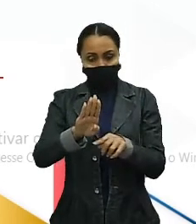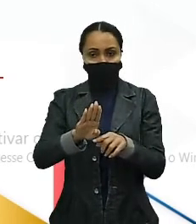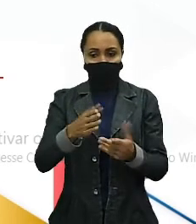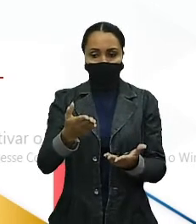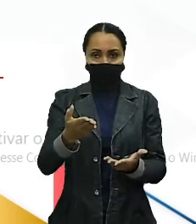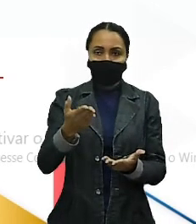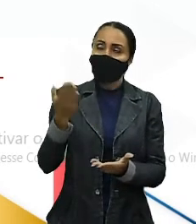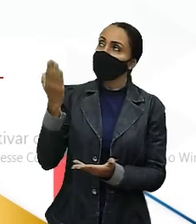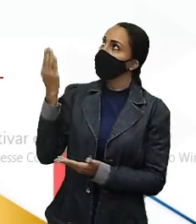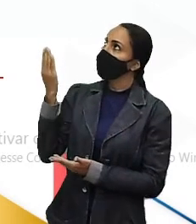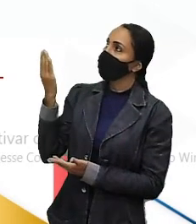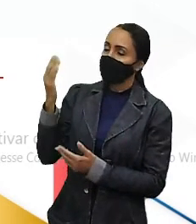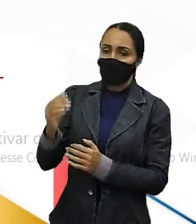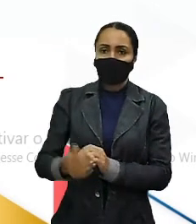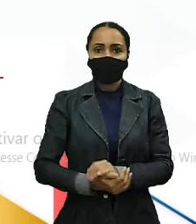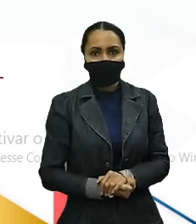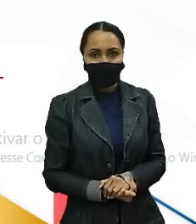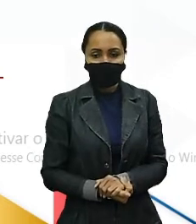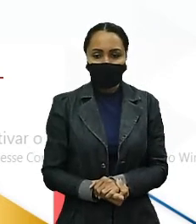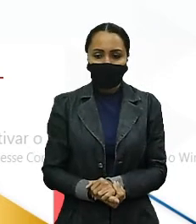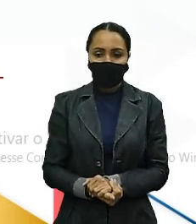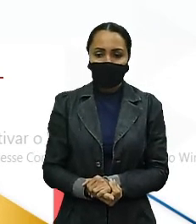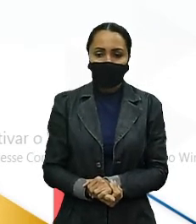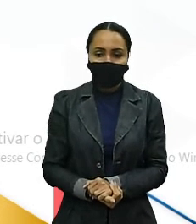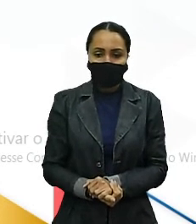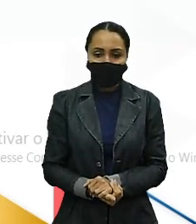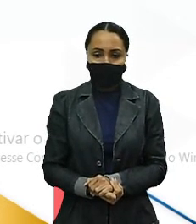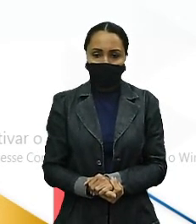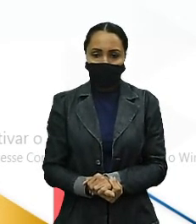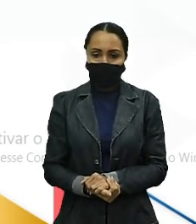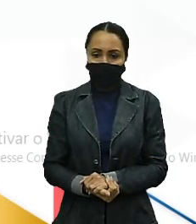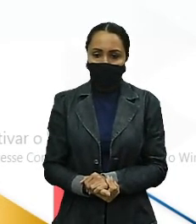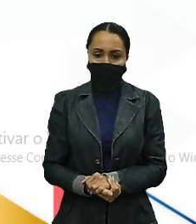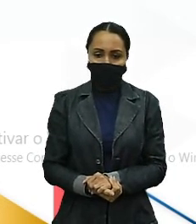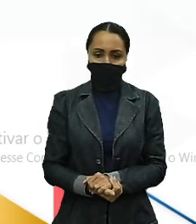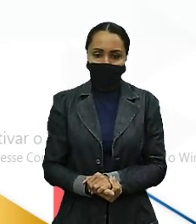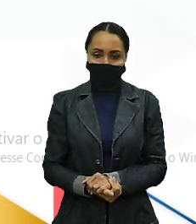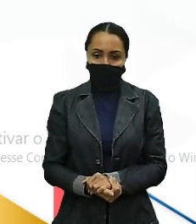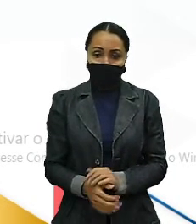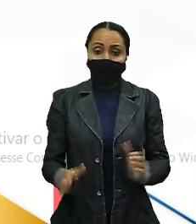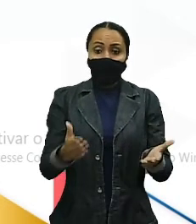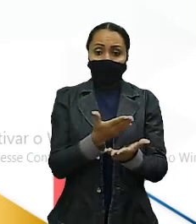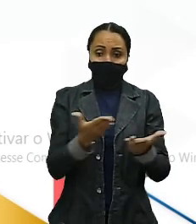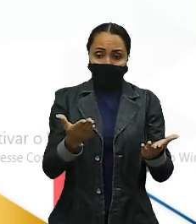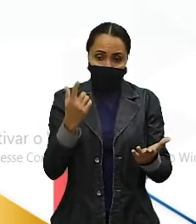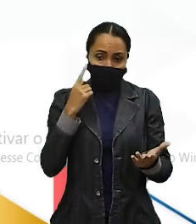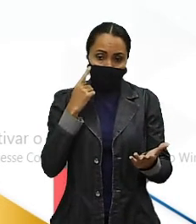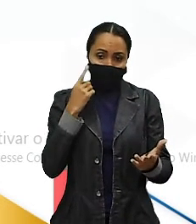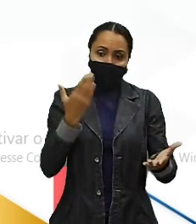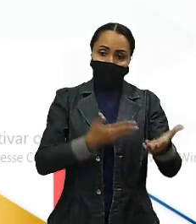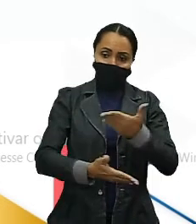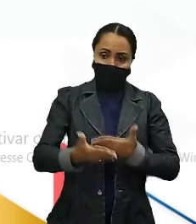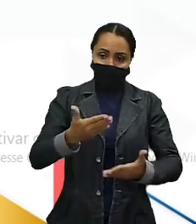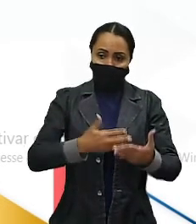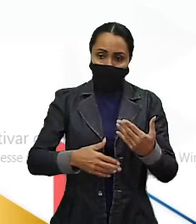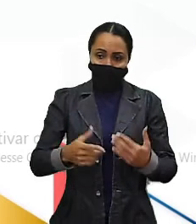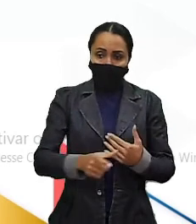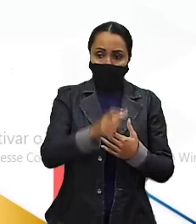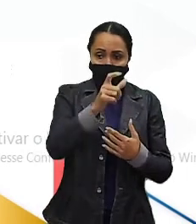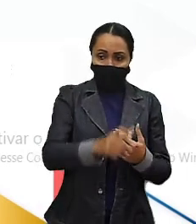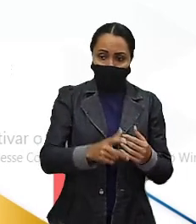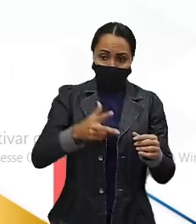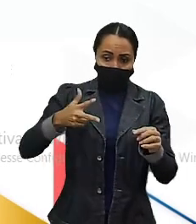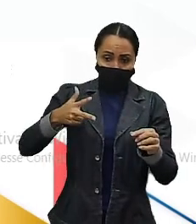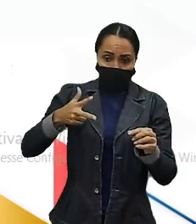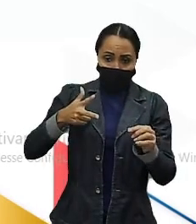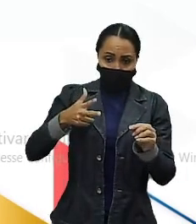marque aí questão letra B, tá bom? Vamos lá. Assim como na relação entre o perfil de um